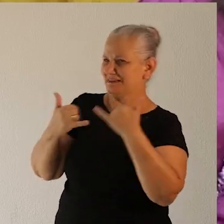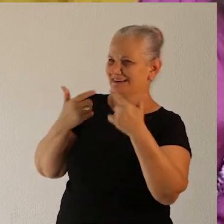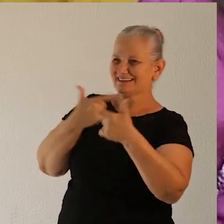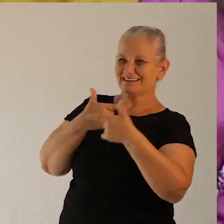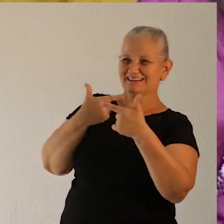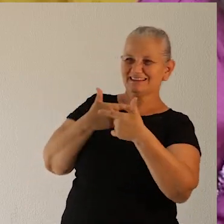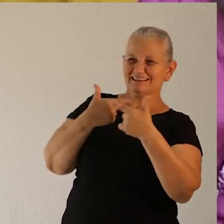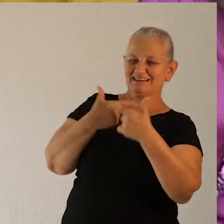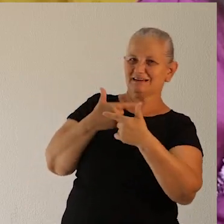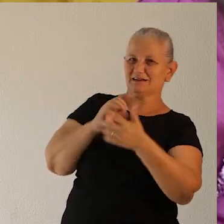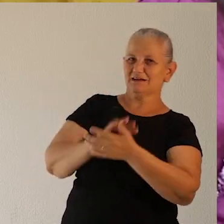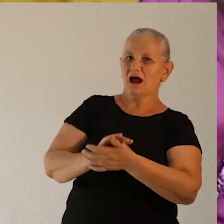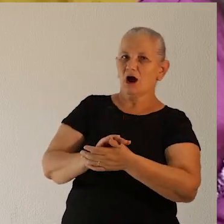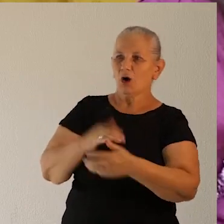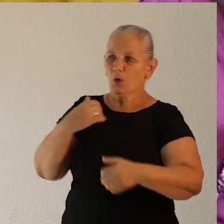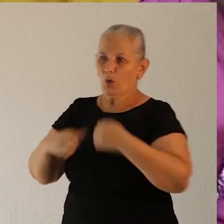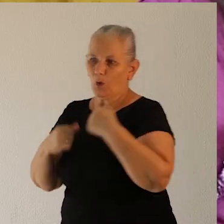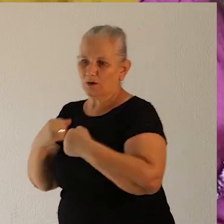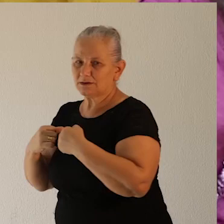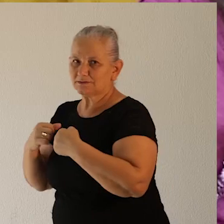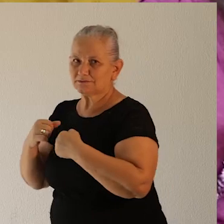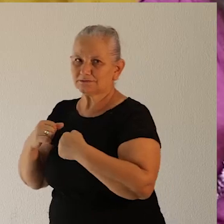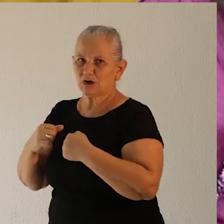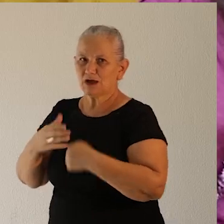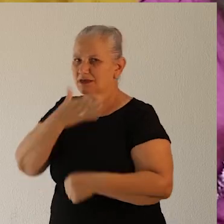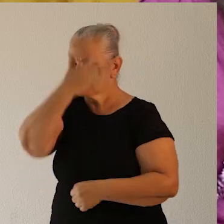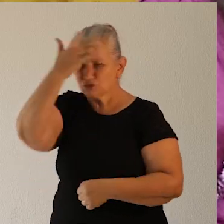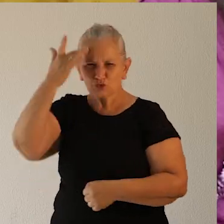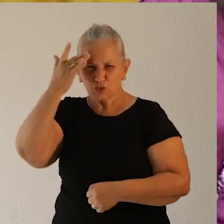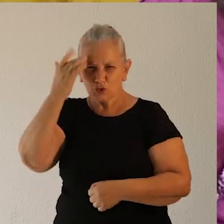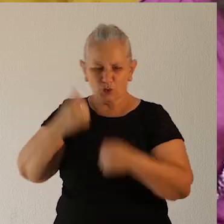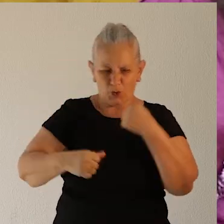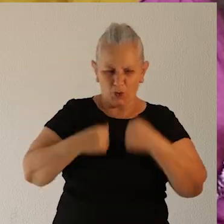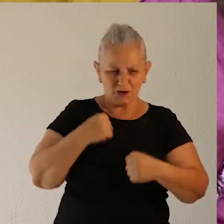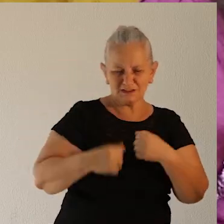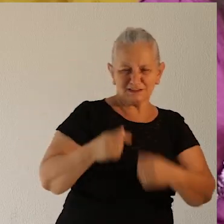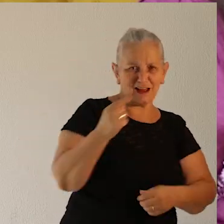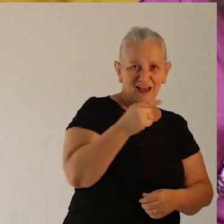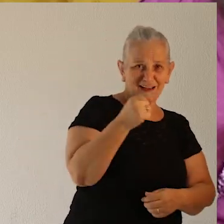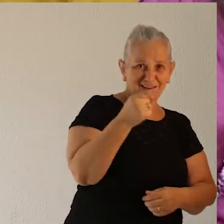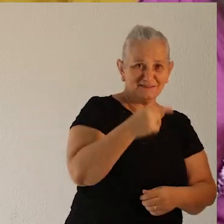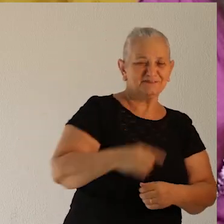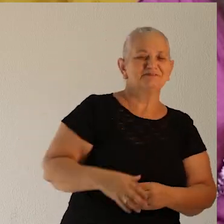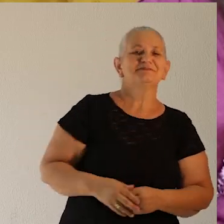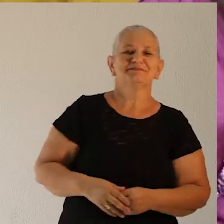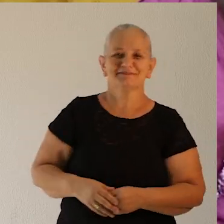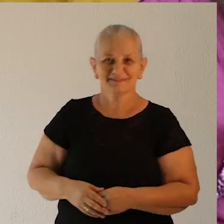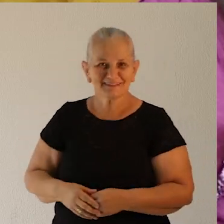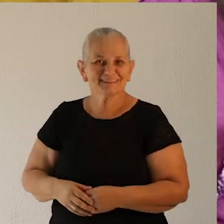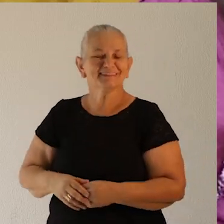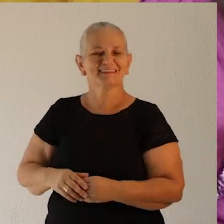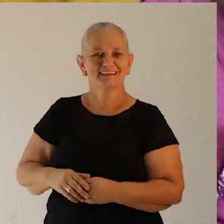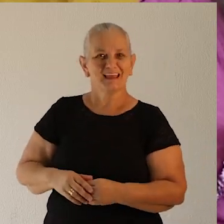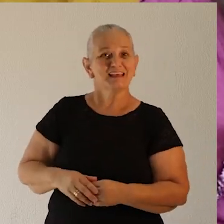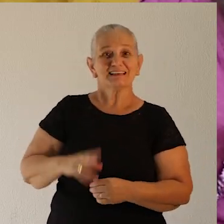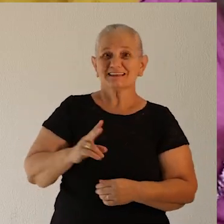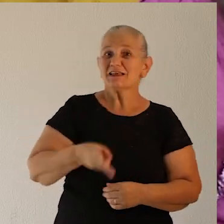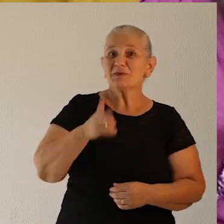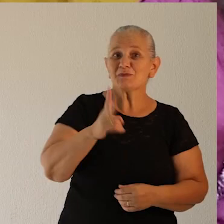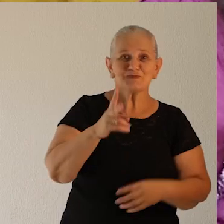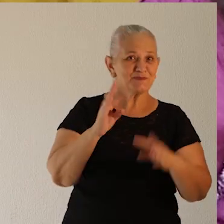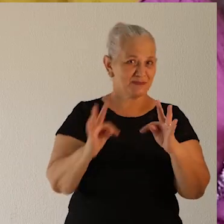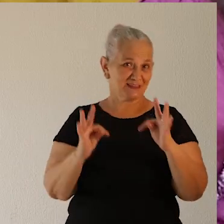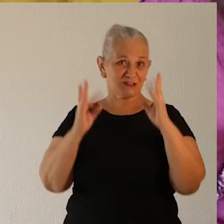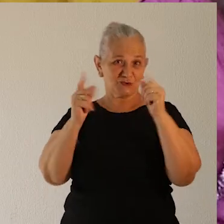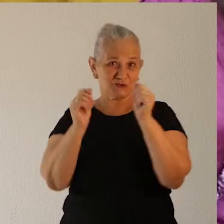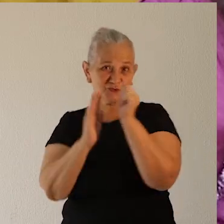azucrinar. Era um corre daqui, iê, iê. Era um corre de lá, iê, iê. Todo mundo